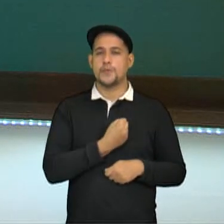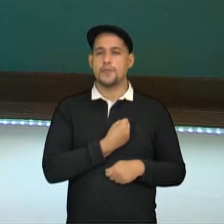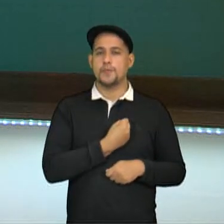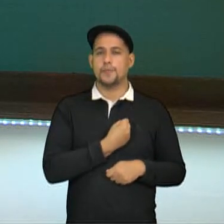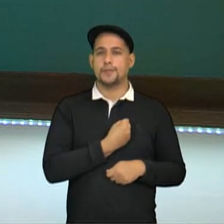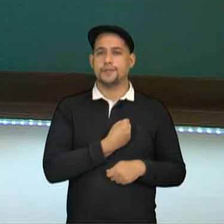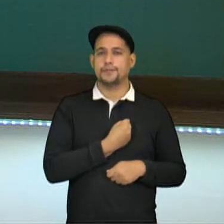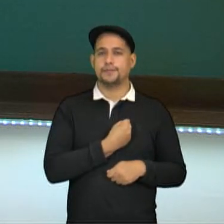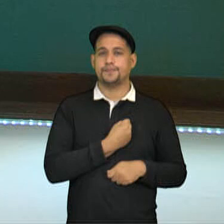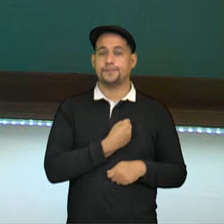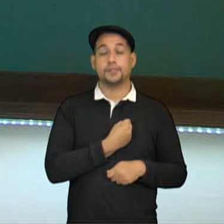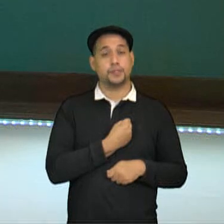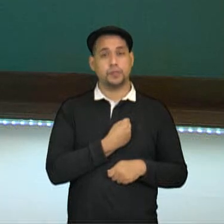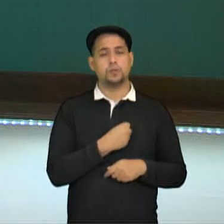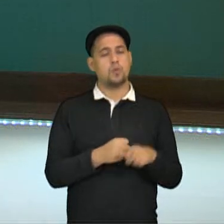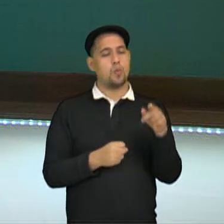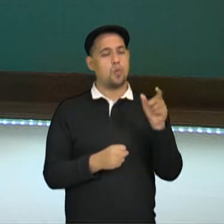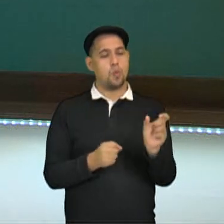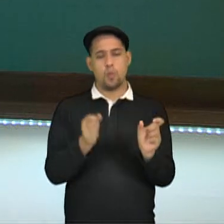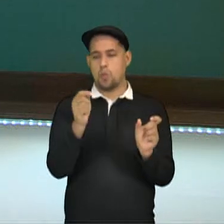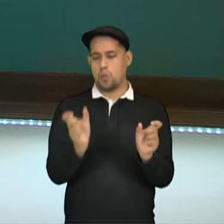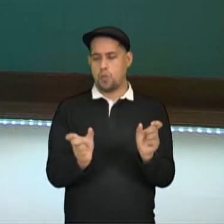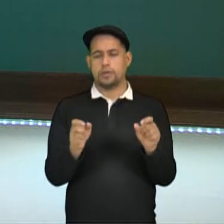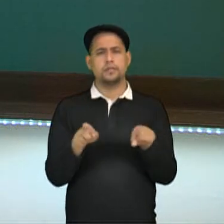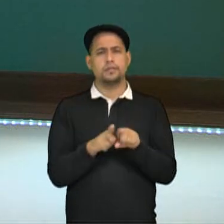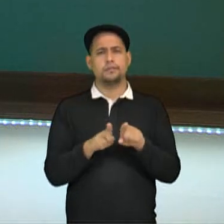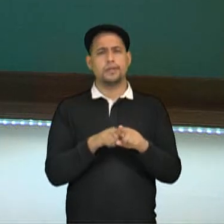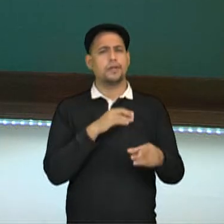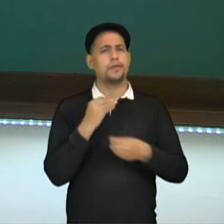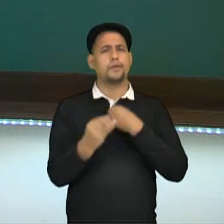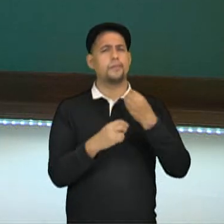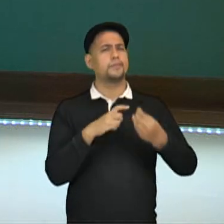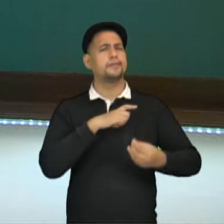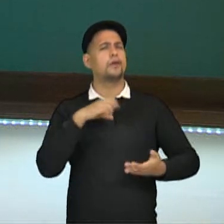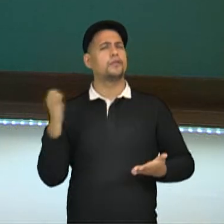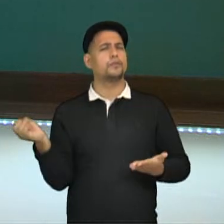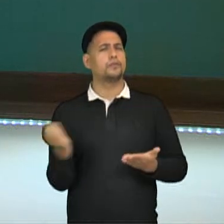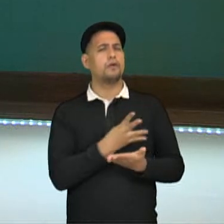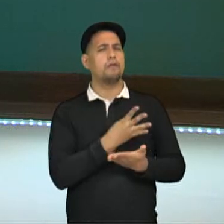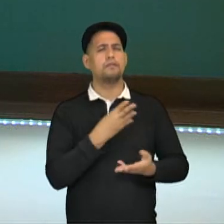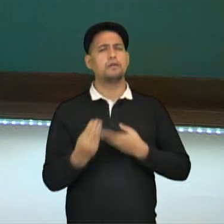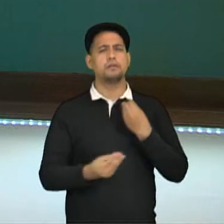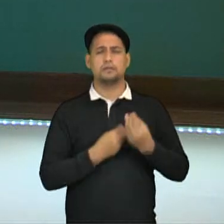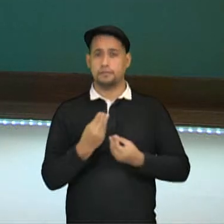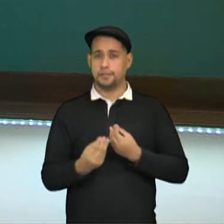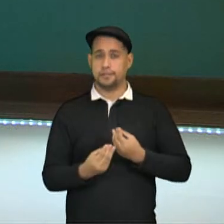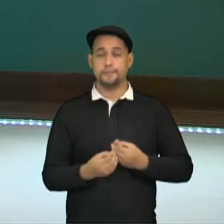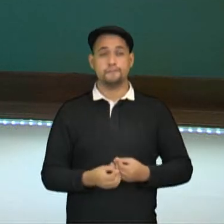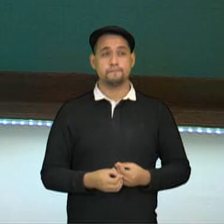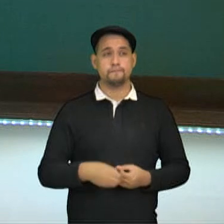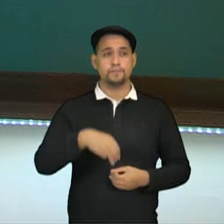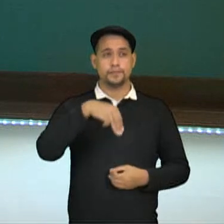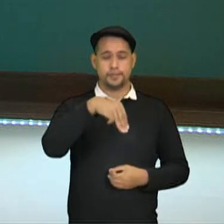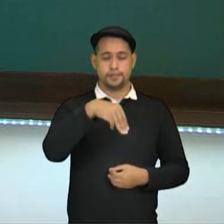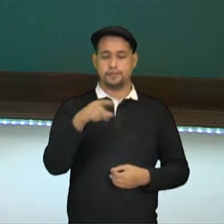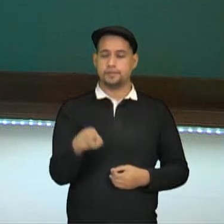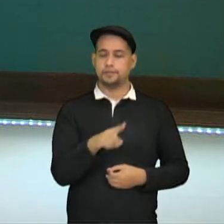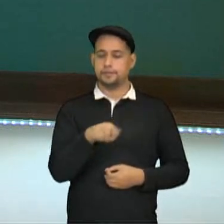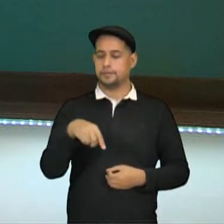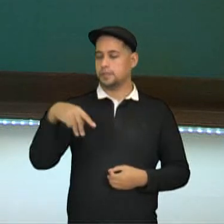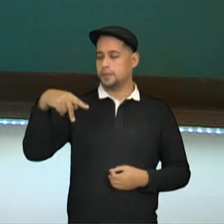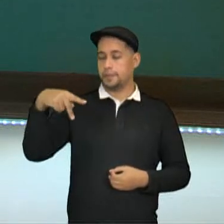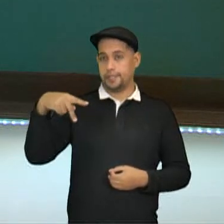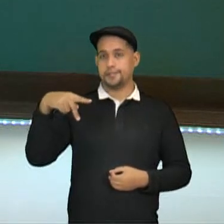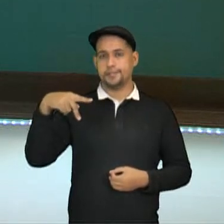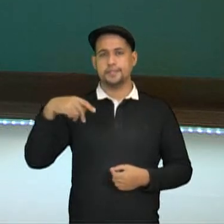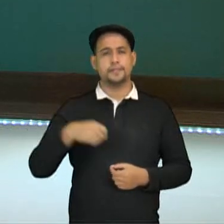de colunas. E como é que eu obtenho a nova? Ó, M por P. Então, o número de linhas